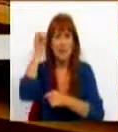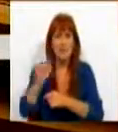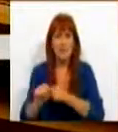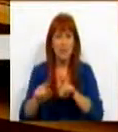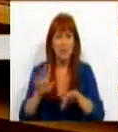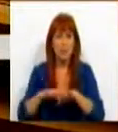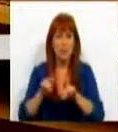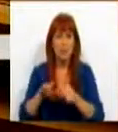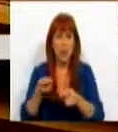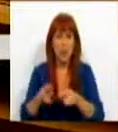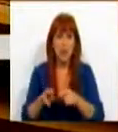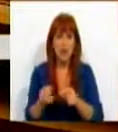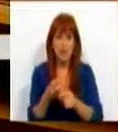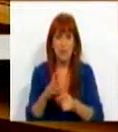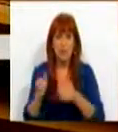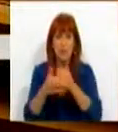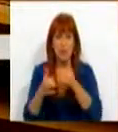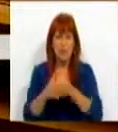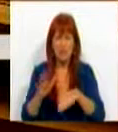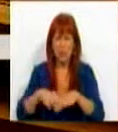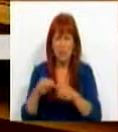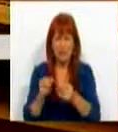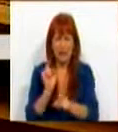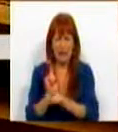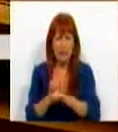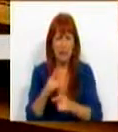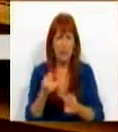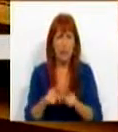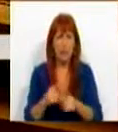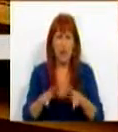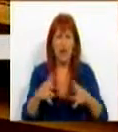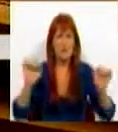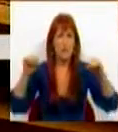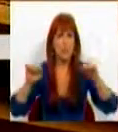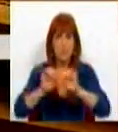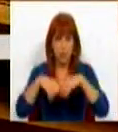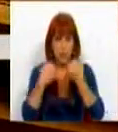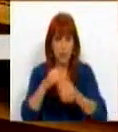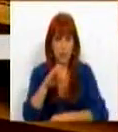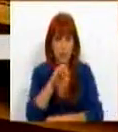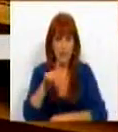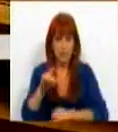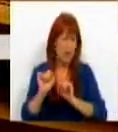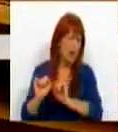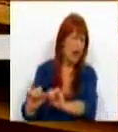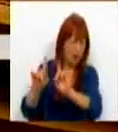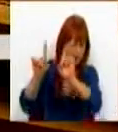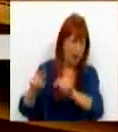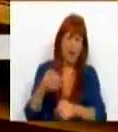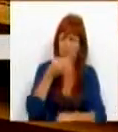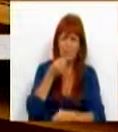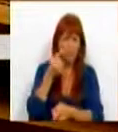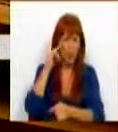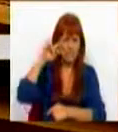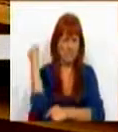Especializada sobre o anterior pacote dos idosos, sobre esta matéria, há um amplo consenso da sociedade civil em rejeitar esta abordagem